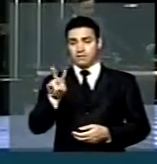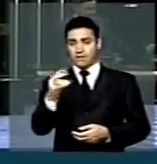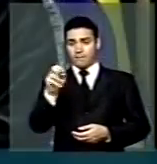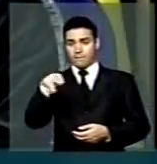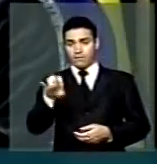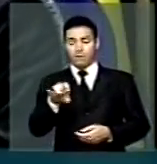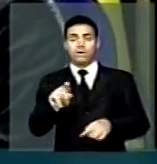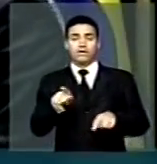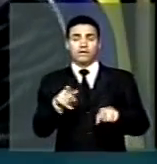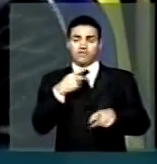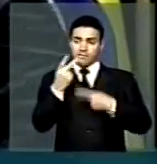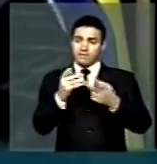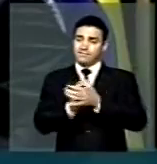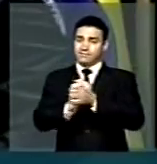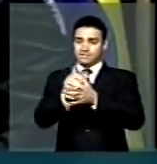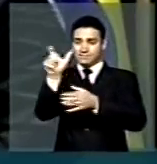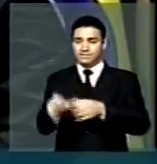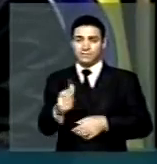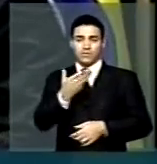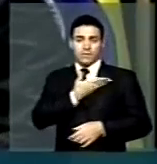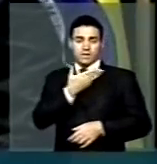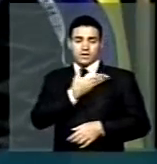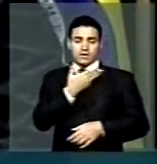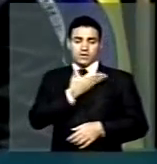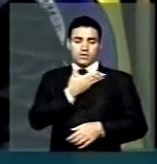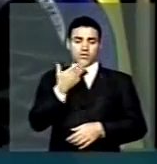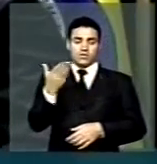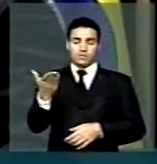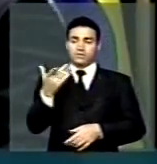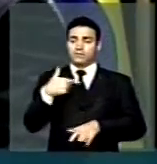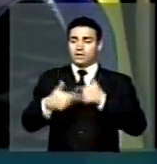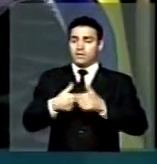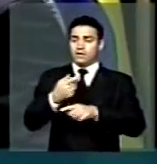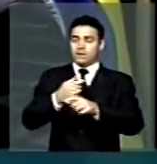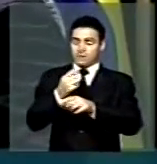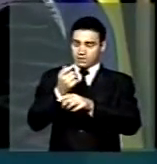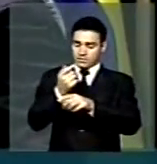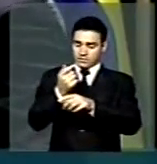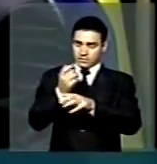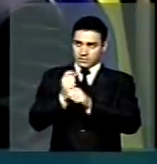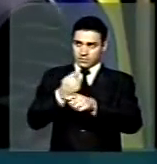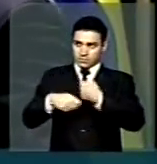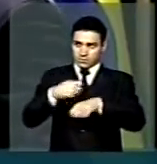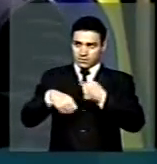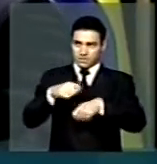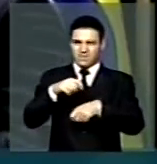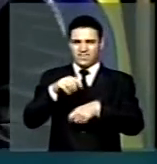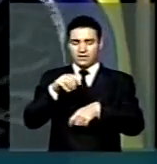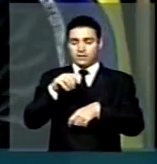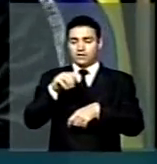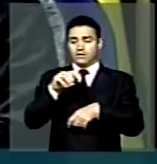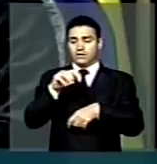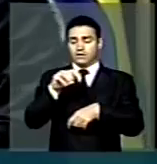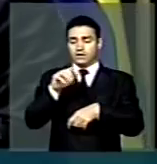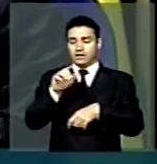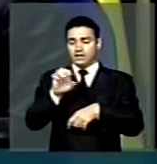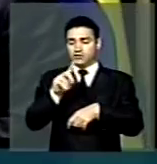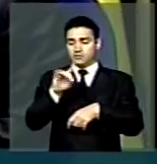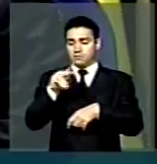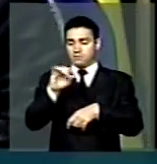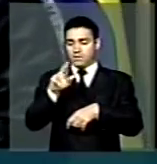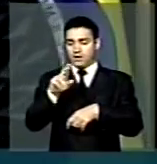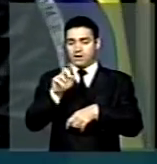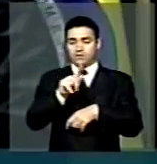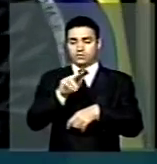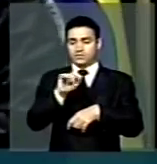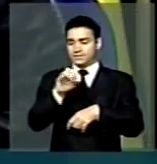forma especialíssima os amigos economistas Gustavo Franco e Edmar Baixa, que representam os